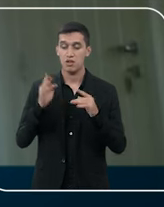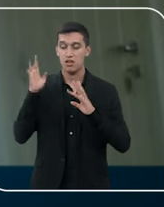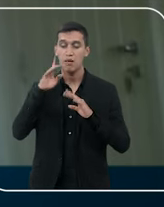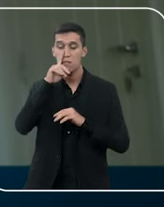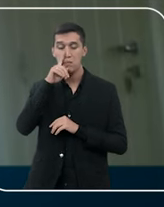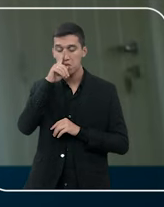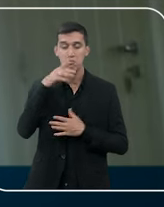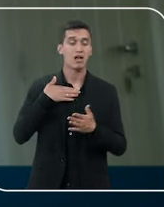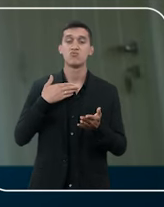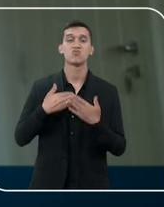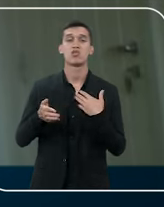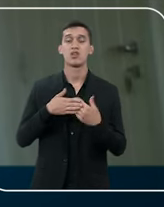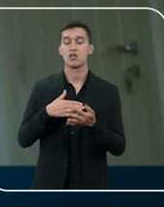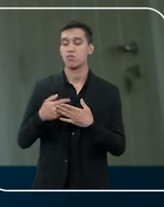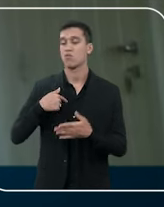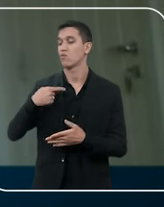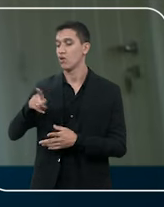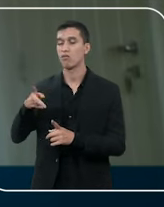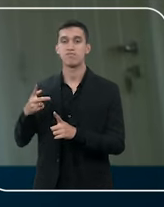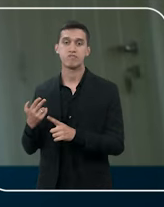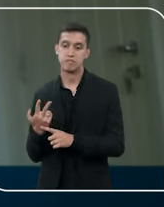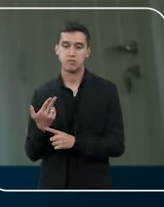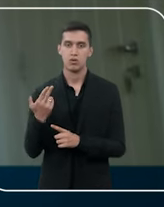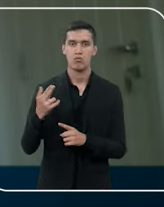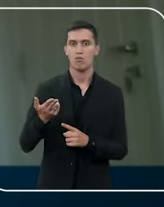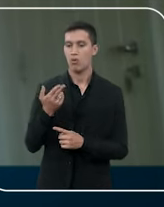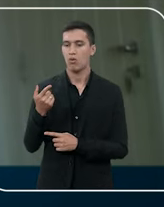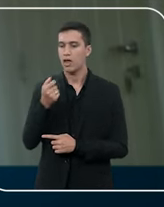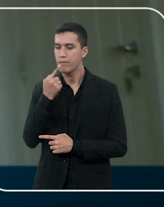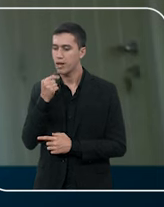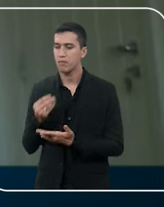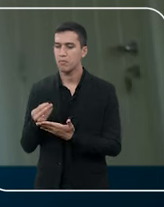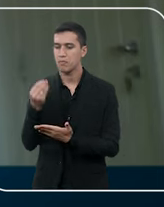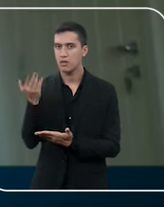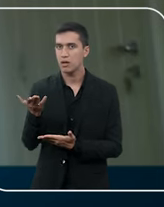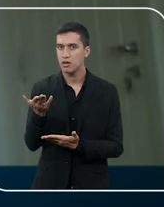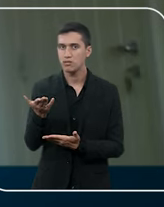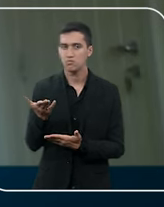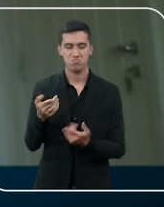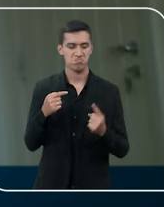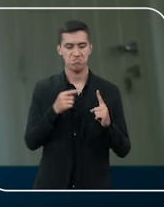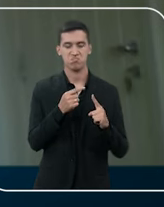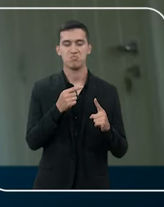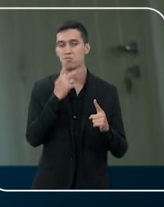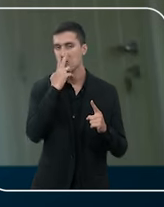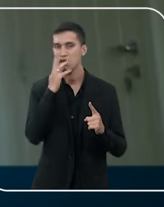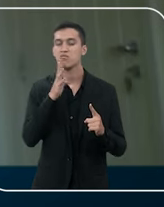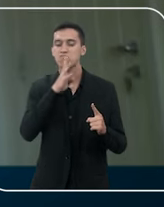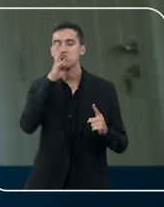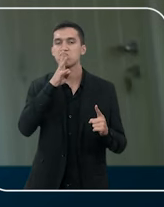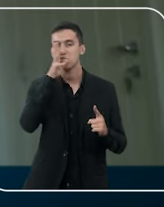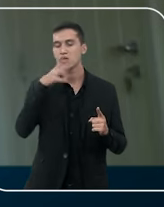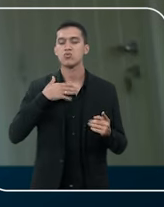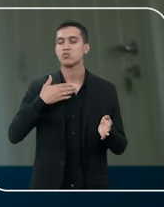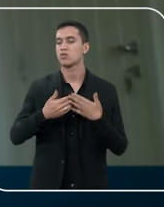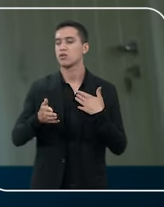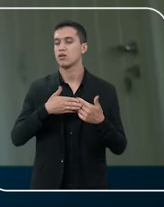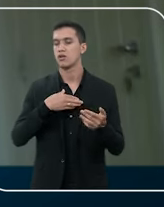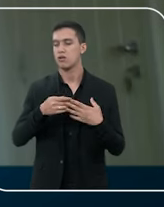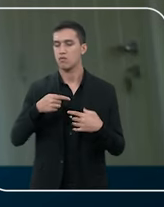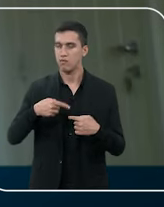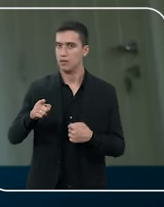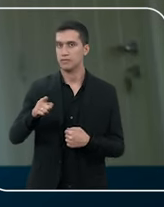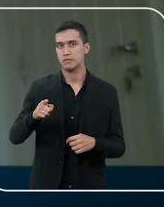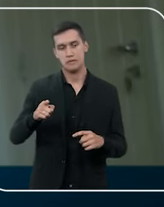sabendo das consequências, mesmo assim ele faz, né, ele atua de uma forma arriscada. Então isso